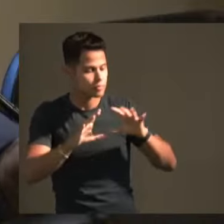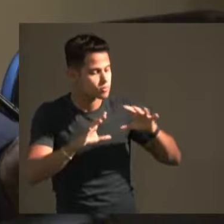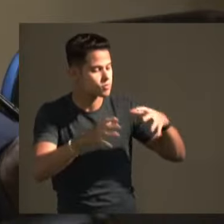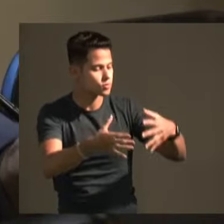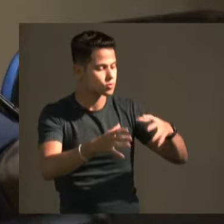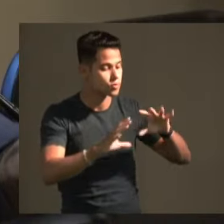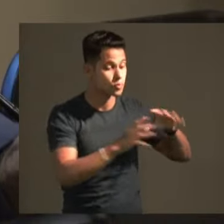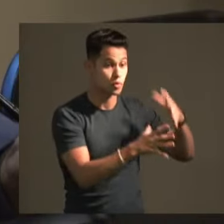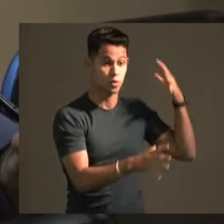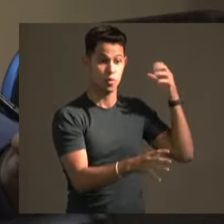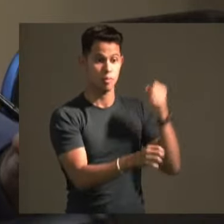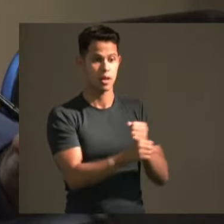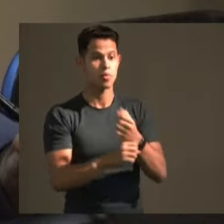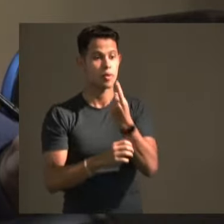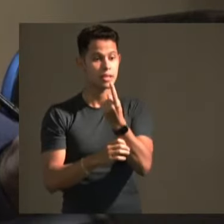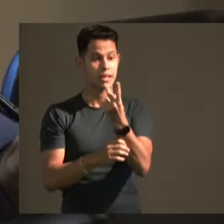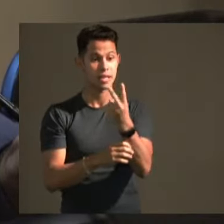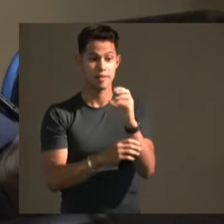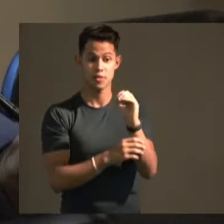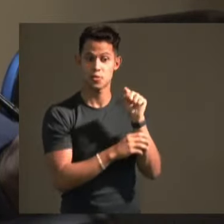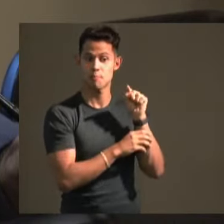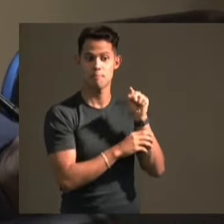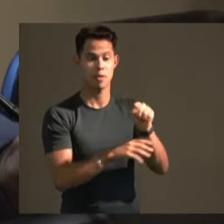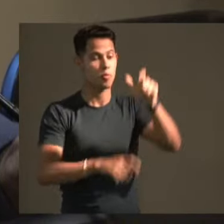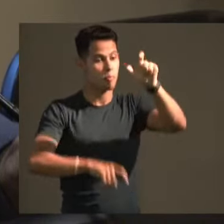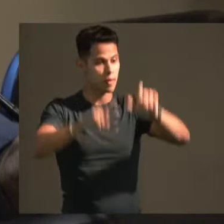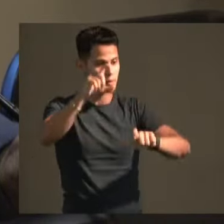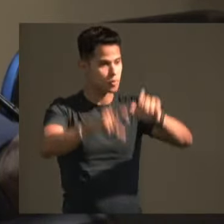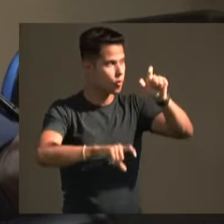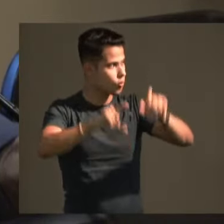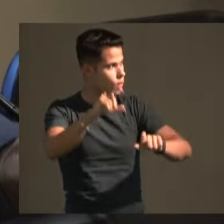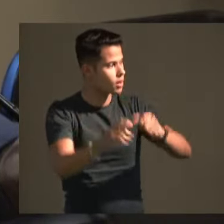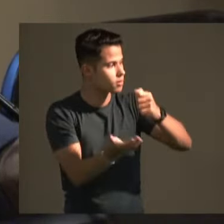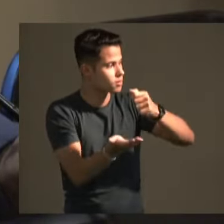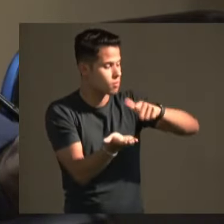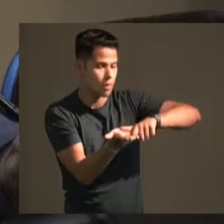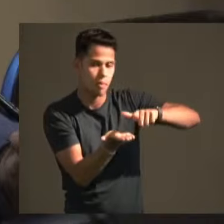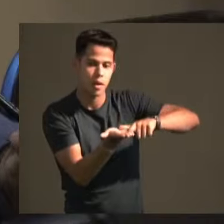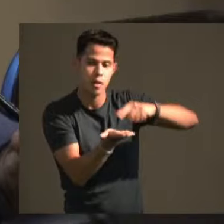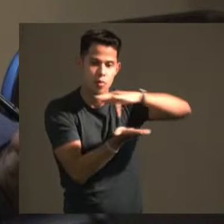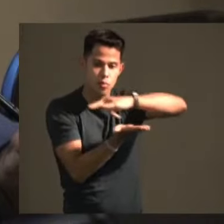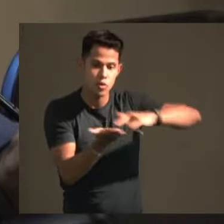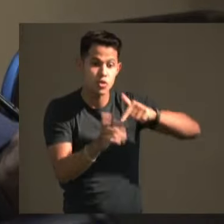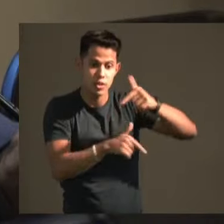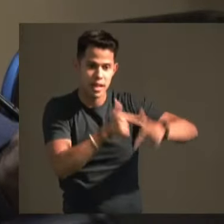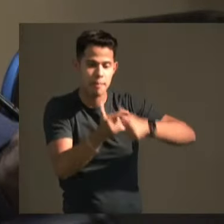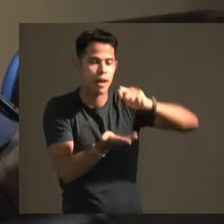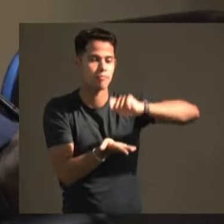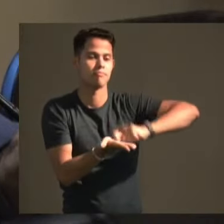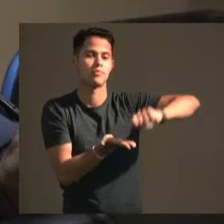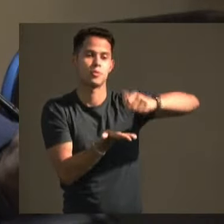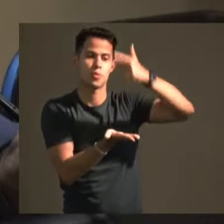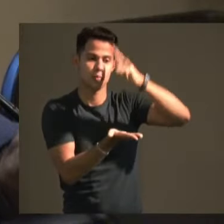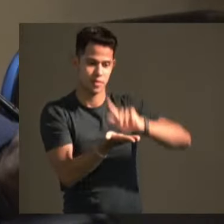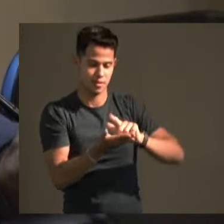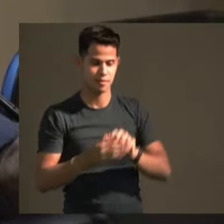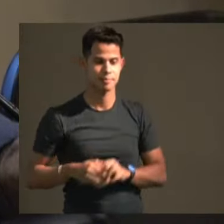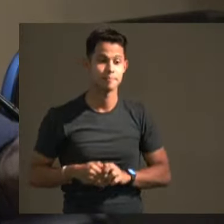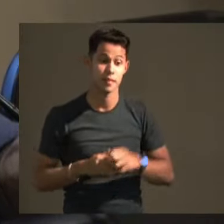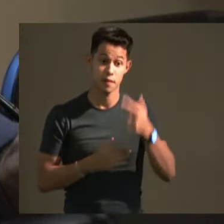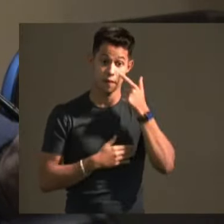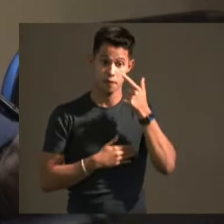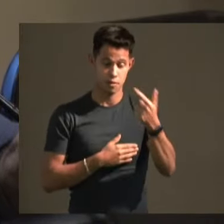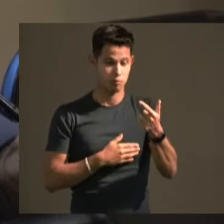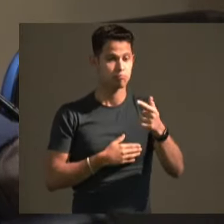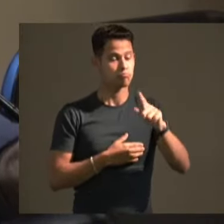mil pessoas com carteira assinada, que é a meta do Ministério do Trabalho. Isso aqui é uma meta, né? Então, com os mutirões,